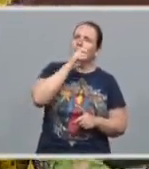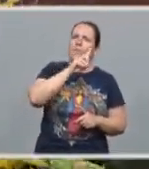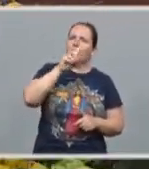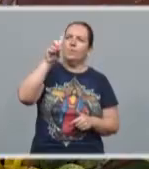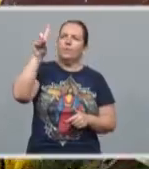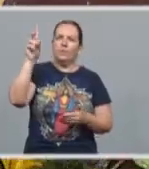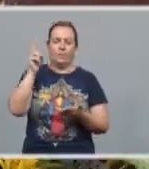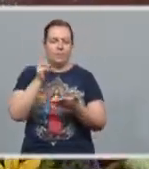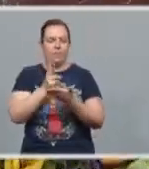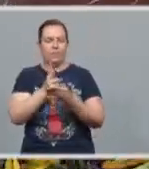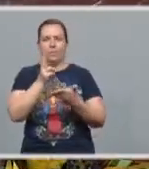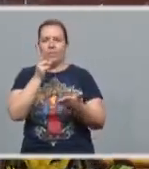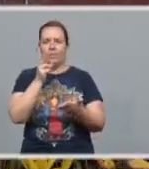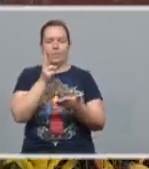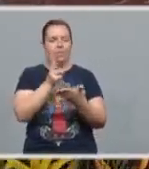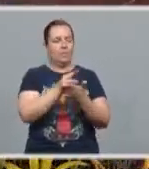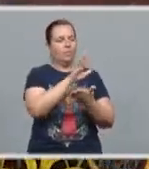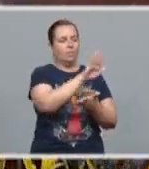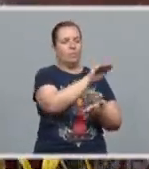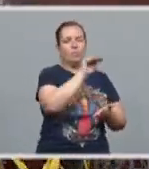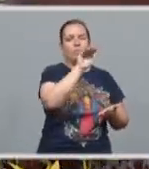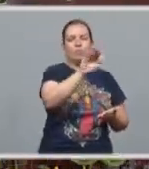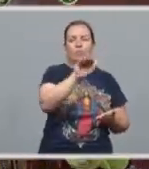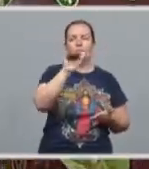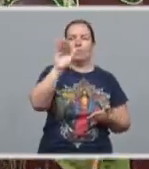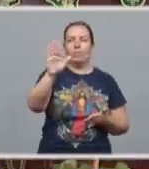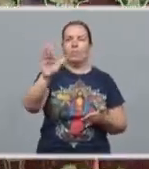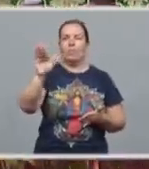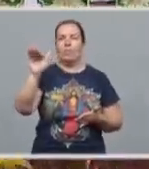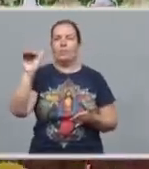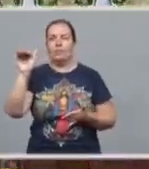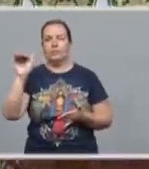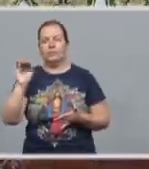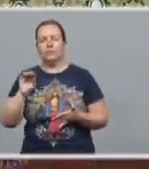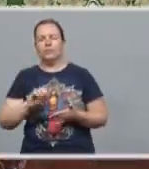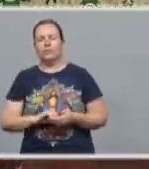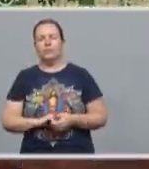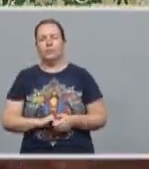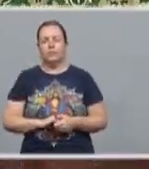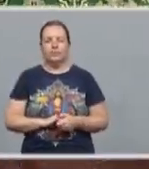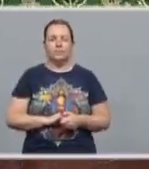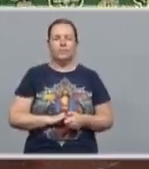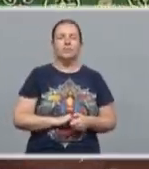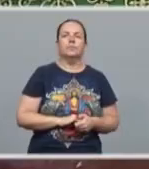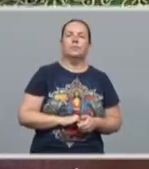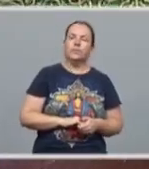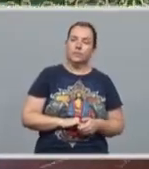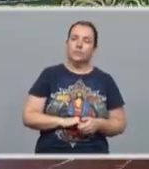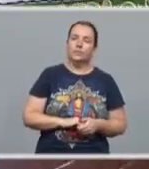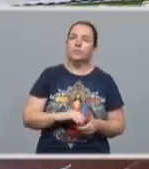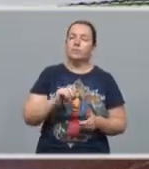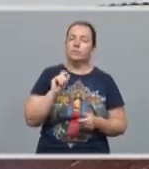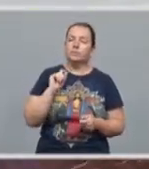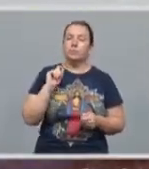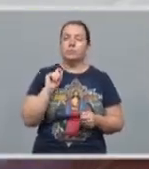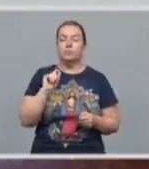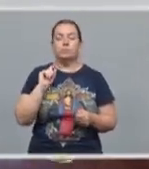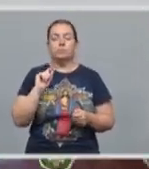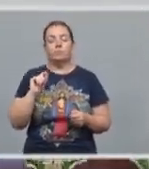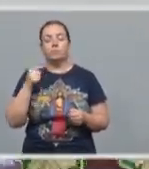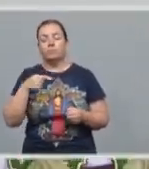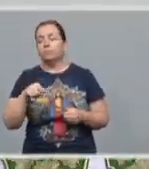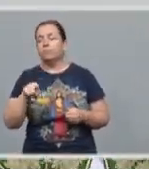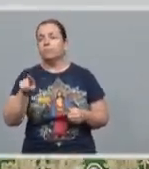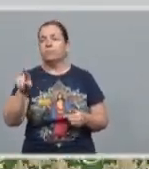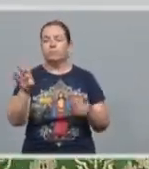Continua a chamar. Quem há de ir por mim? Quem